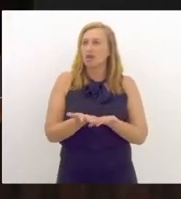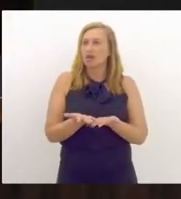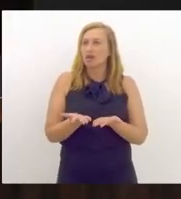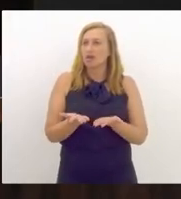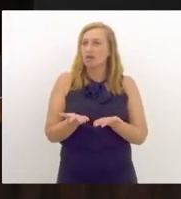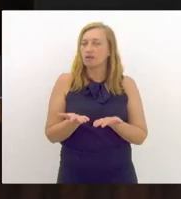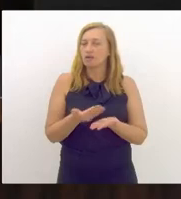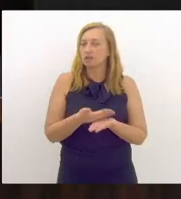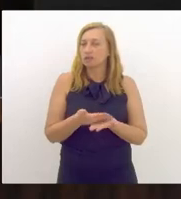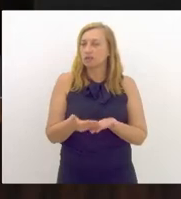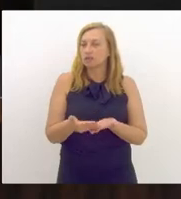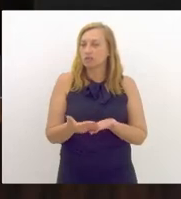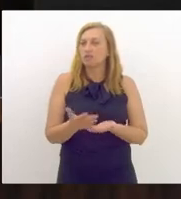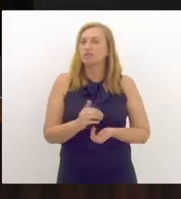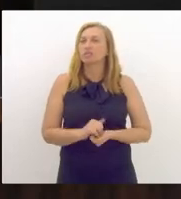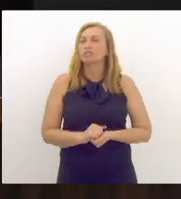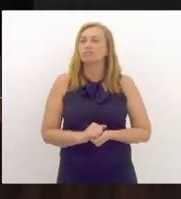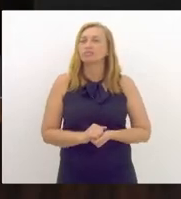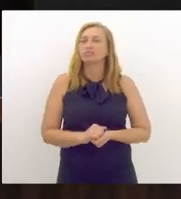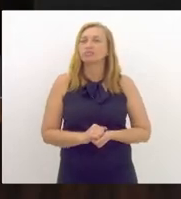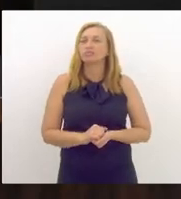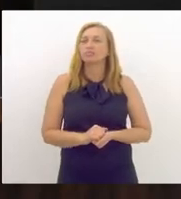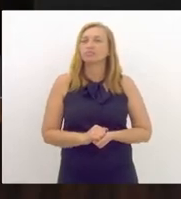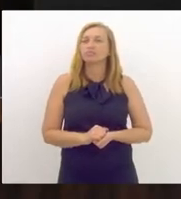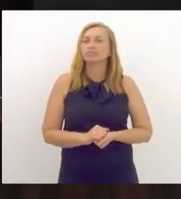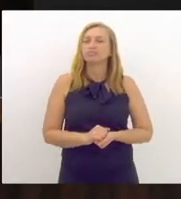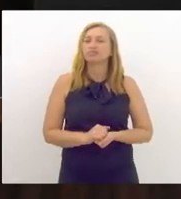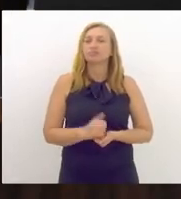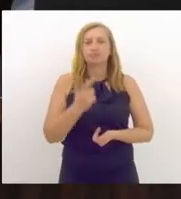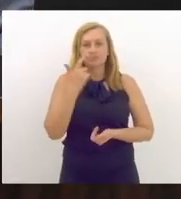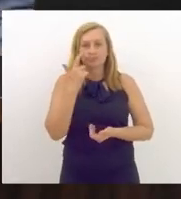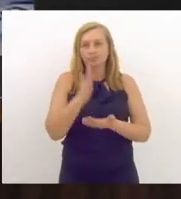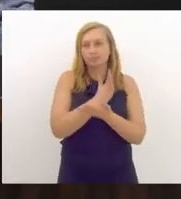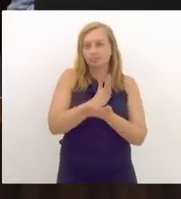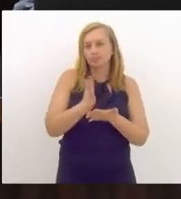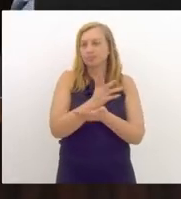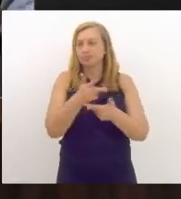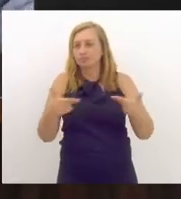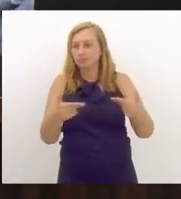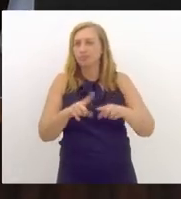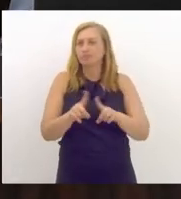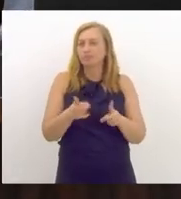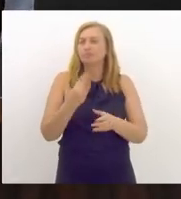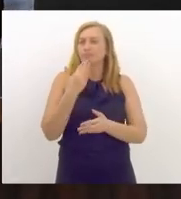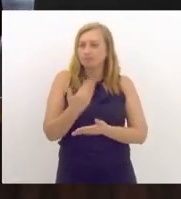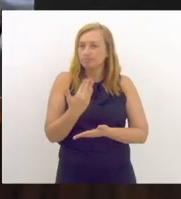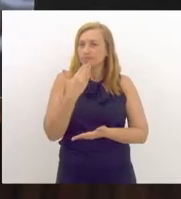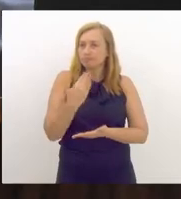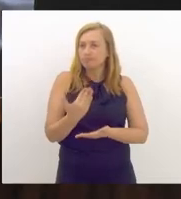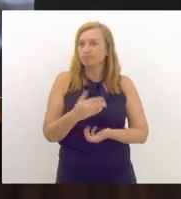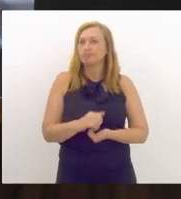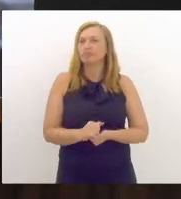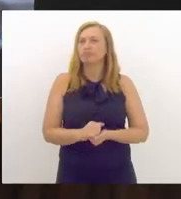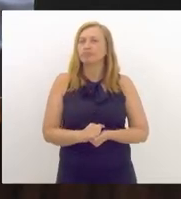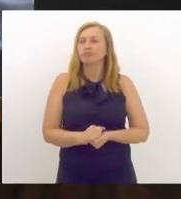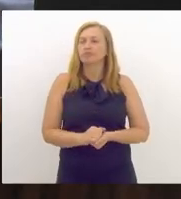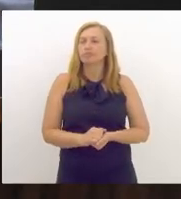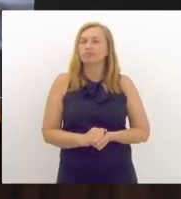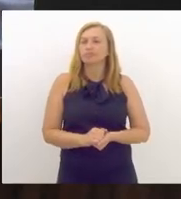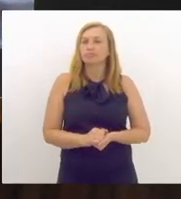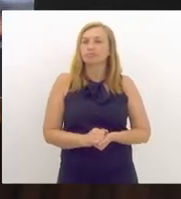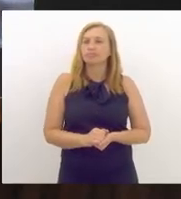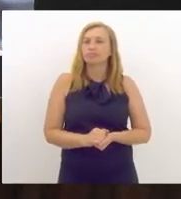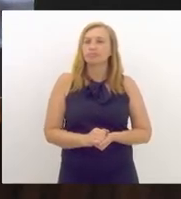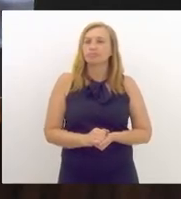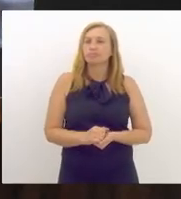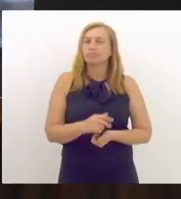inicial a gente inclusive tá revendo algumas coisas mas a gente pediu né Muito para o nosso